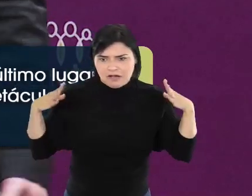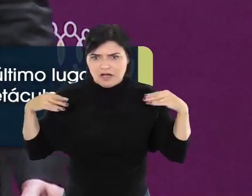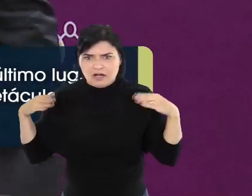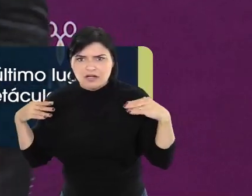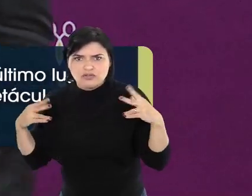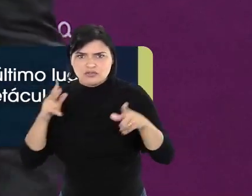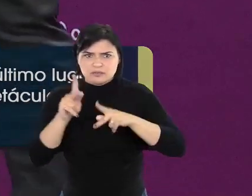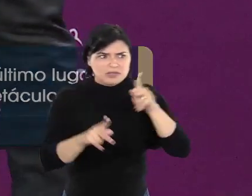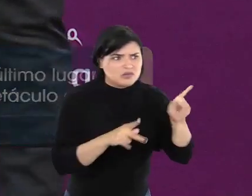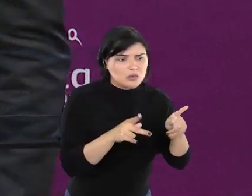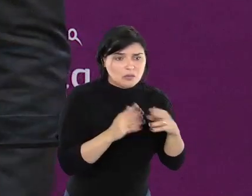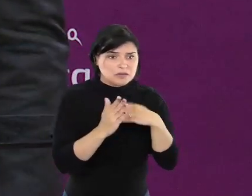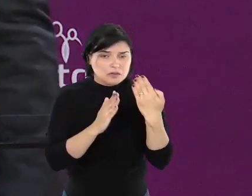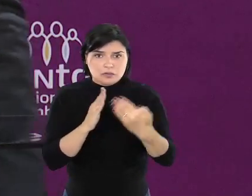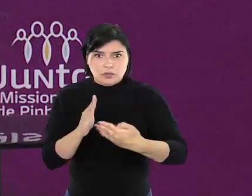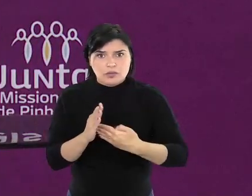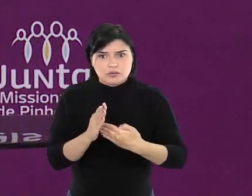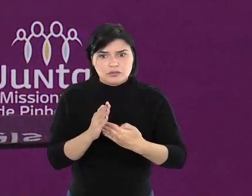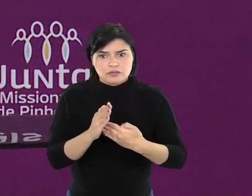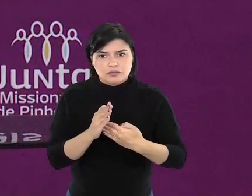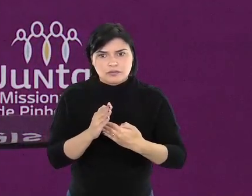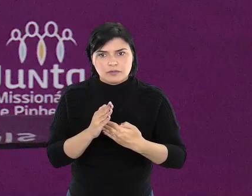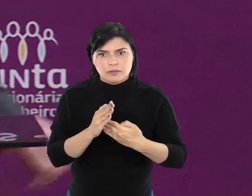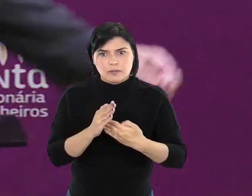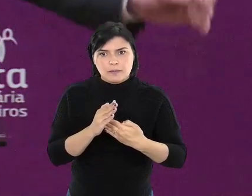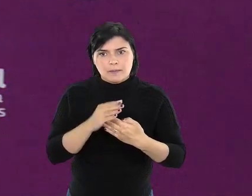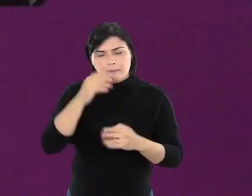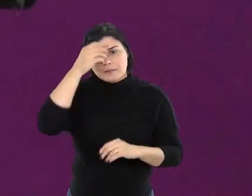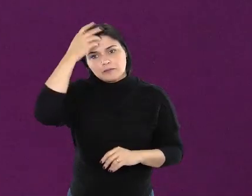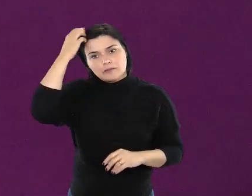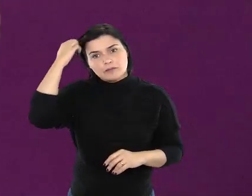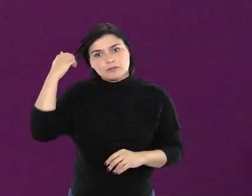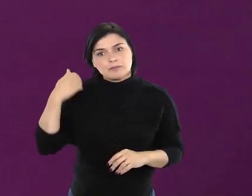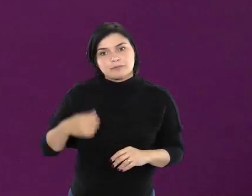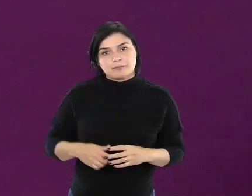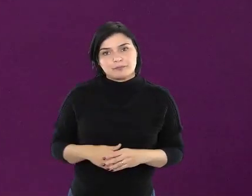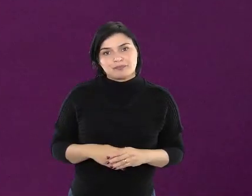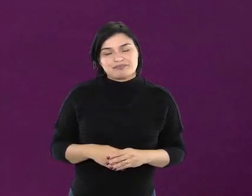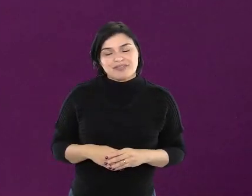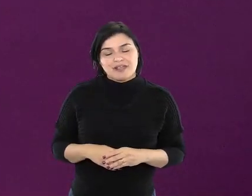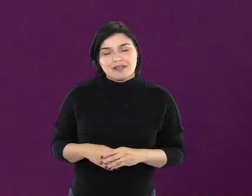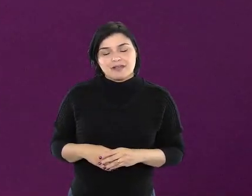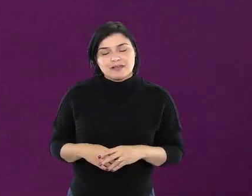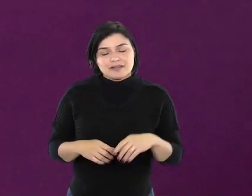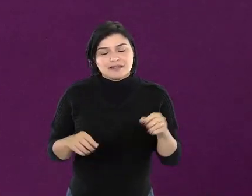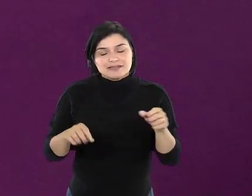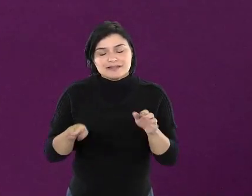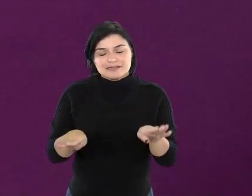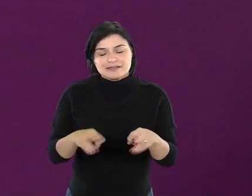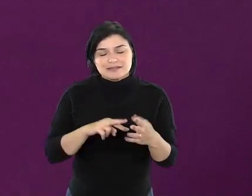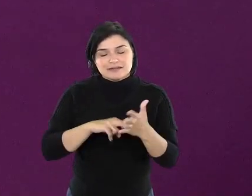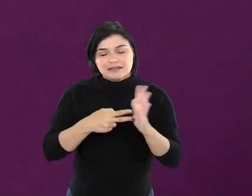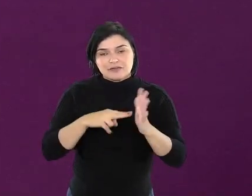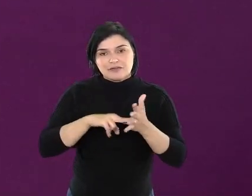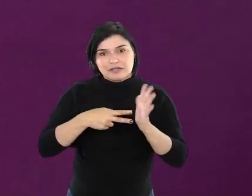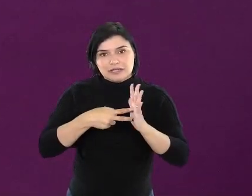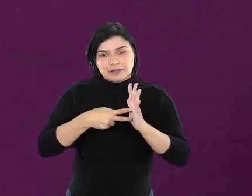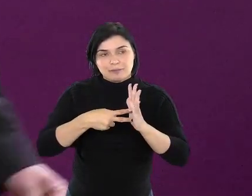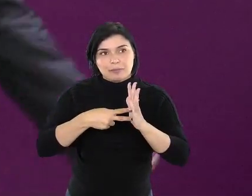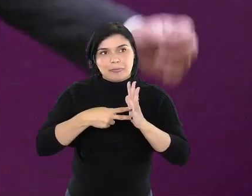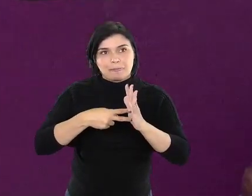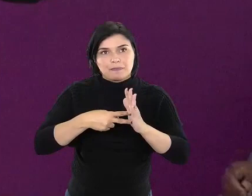Sabe por que que tem uma luz aqui não é que você lida é espetacular não você é um espetáculo significa